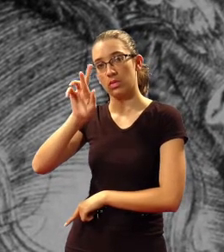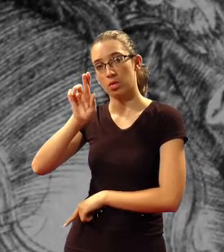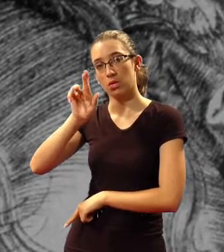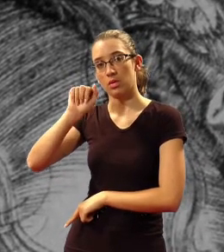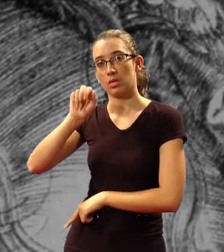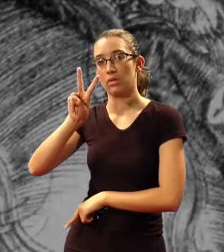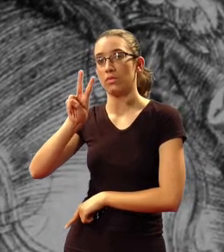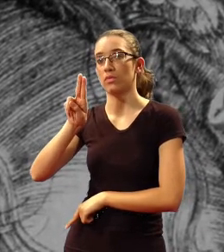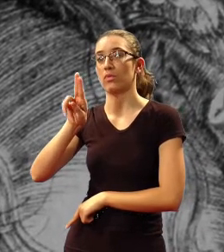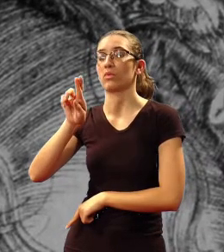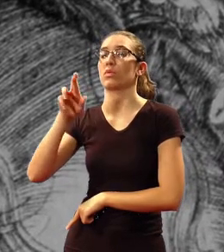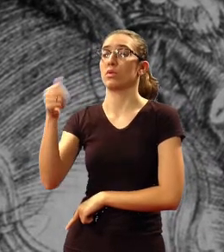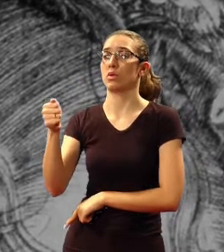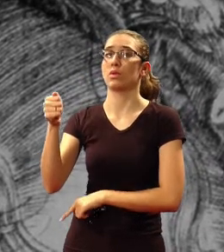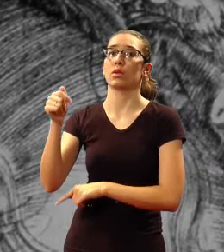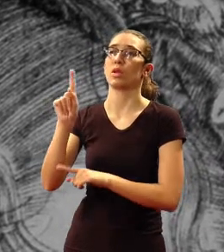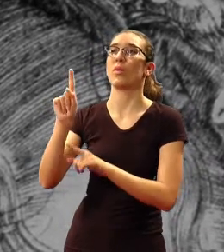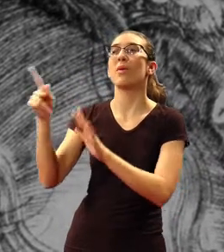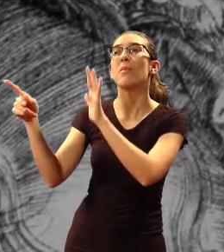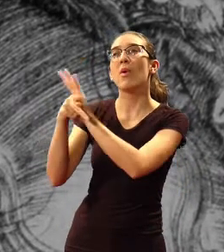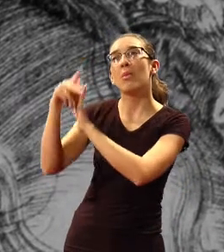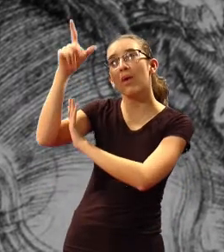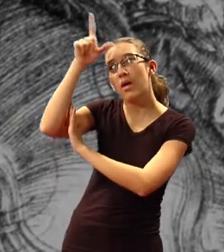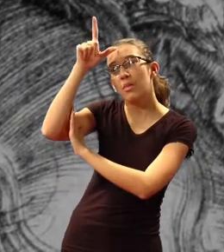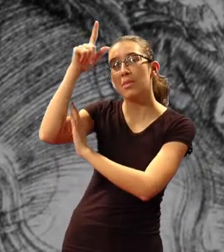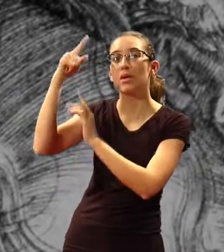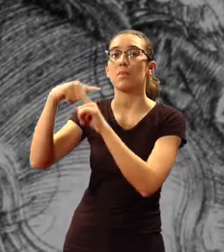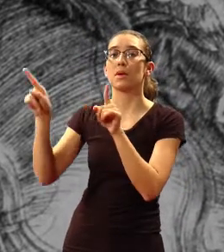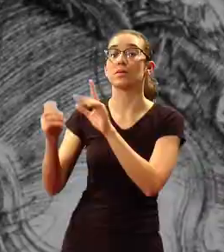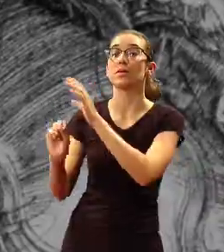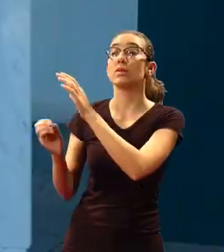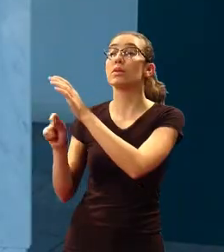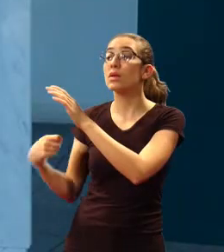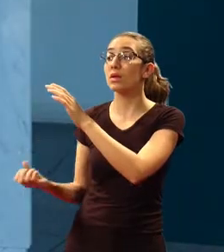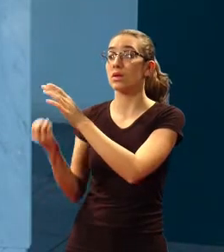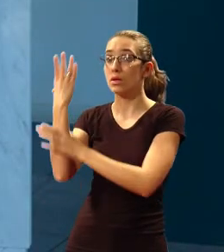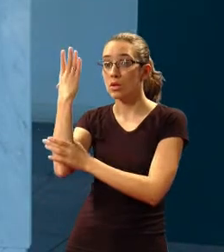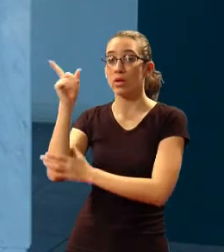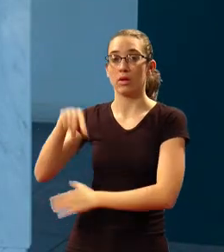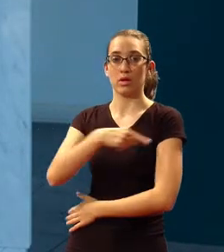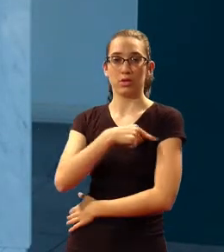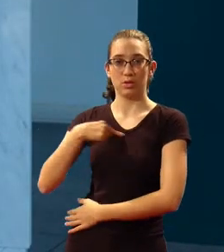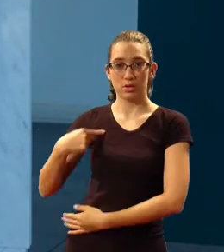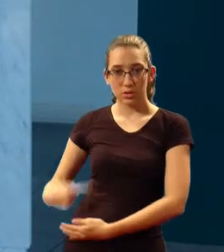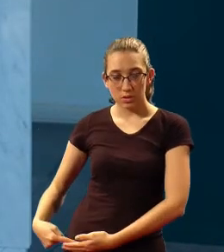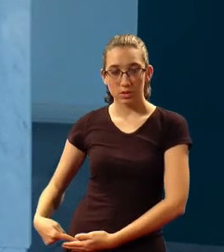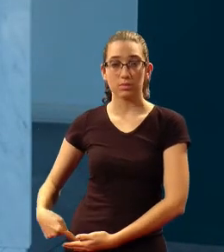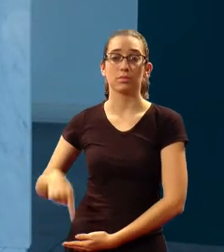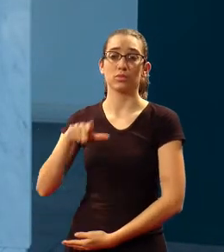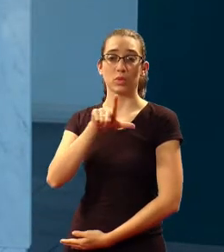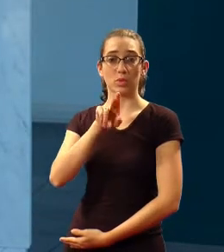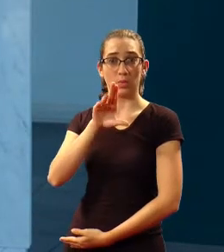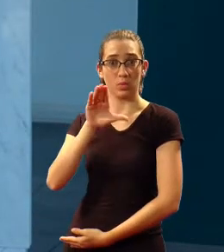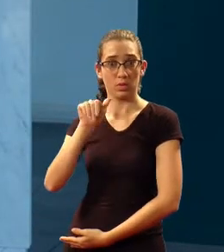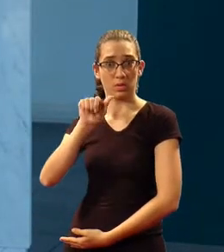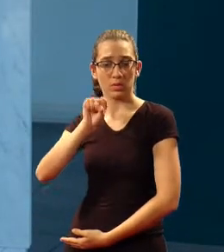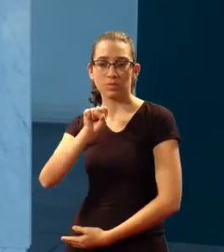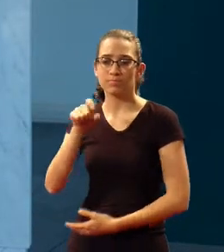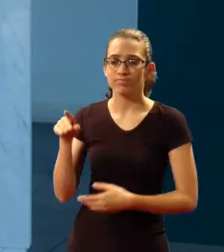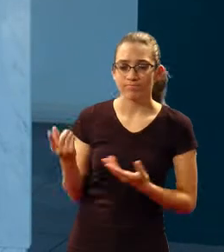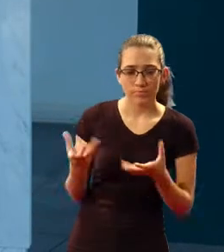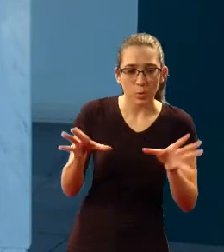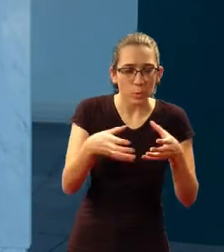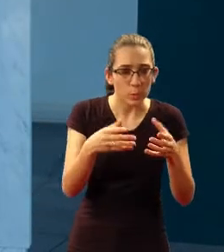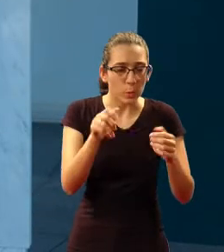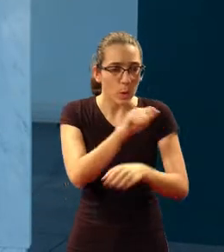metal. Vem a origem de tudo, não é da Alemanha, mas vem da China. E Lucas Cranach, com seu grupo